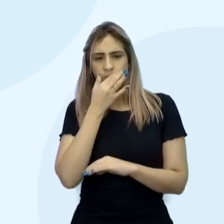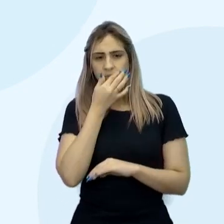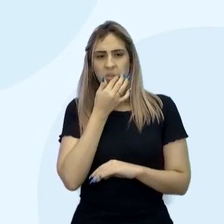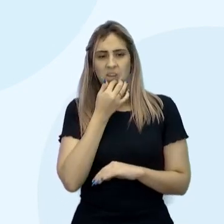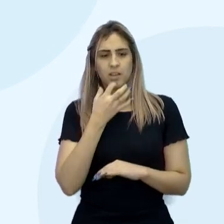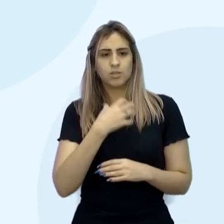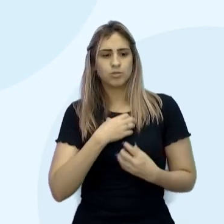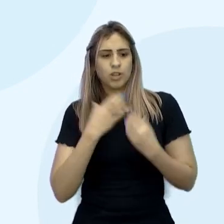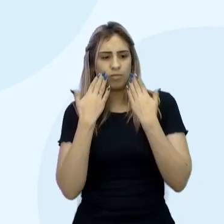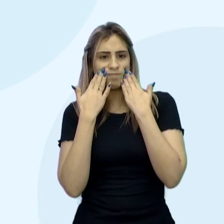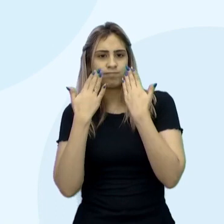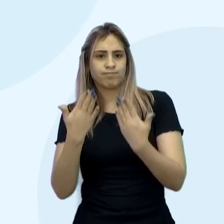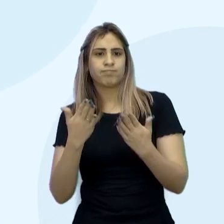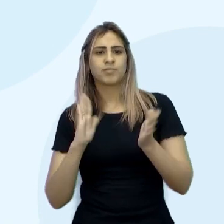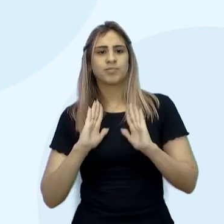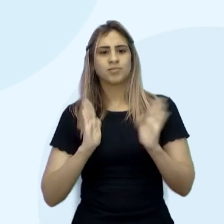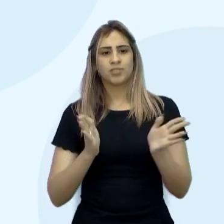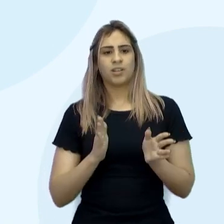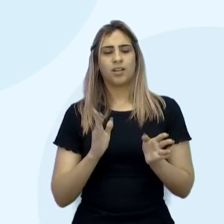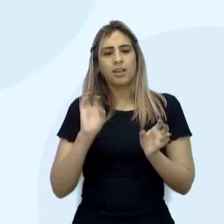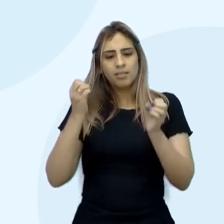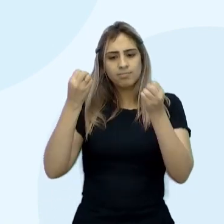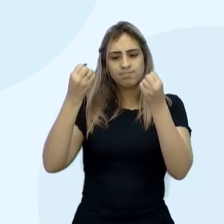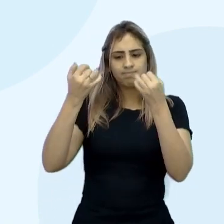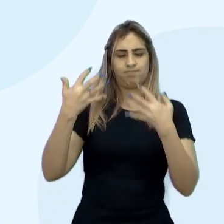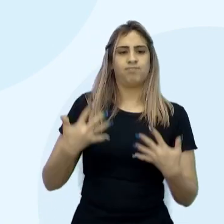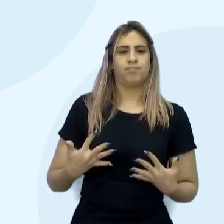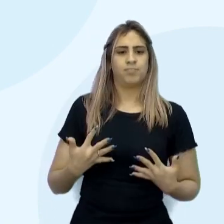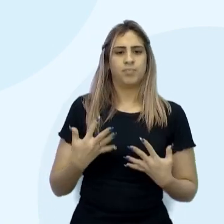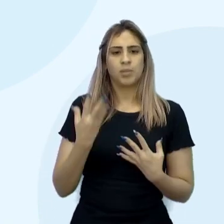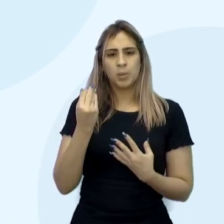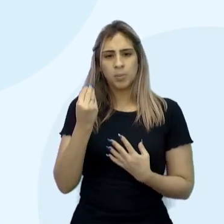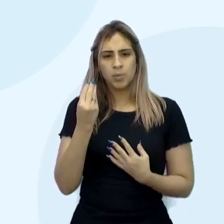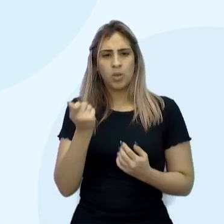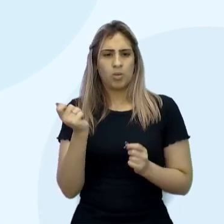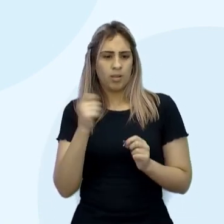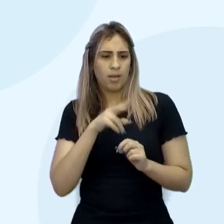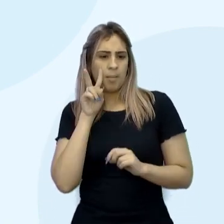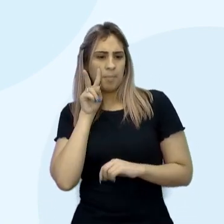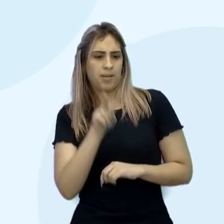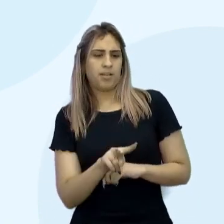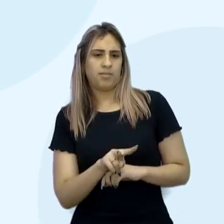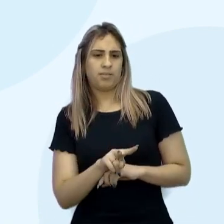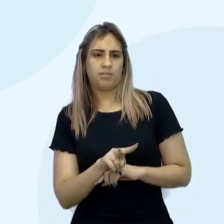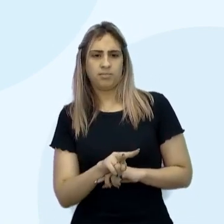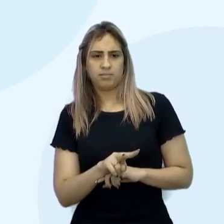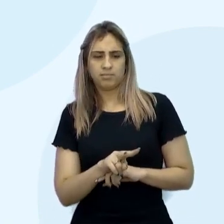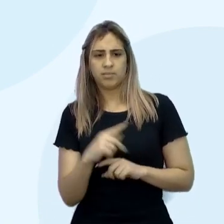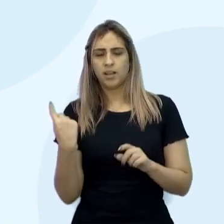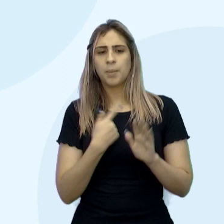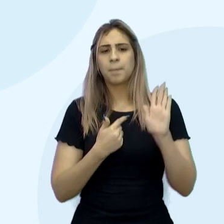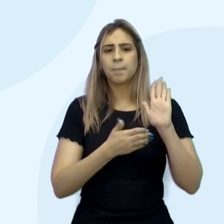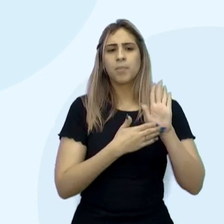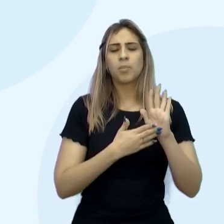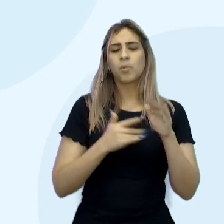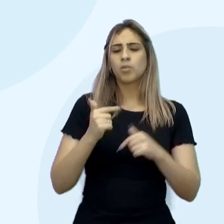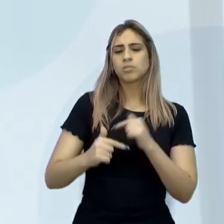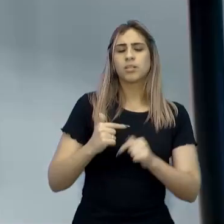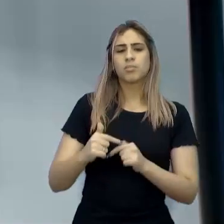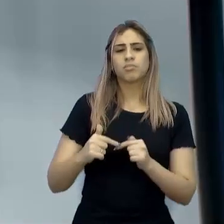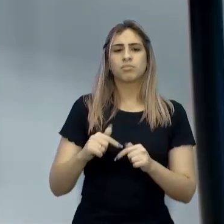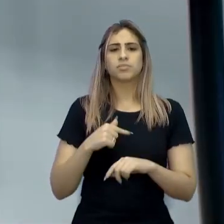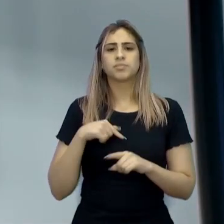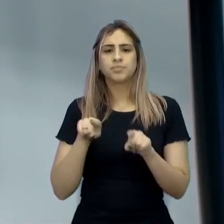escancarada, vamos dizer assim. É muito evidente, muito visível aí na nossa proposta de trabalho, em função